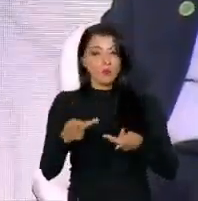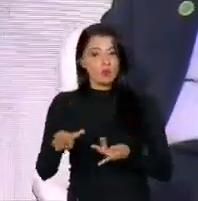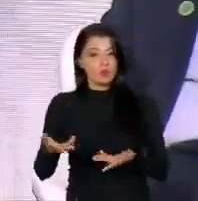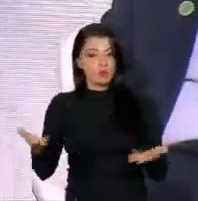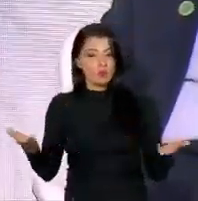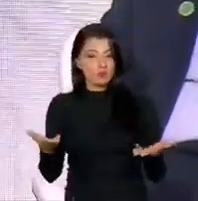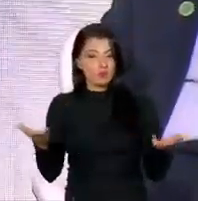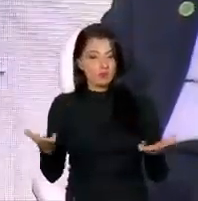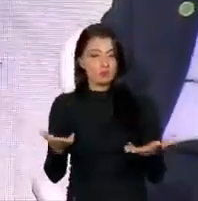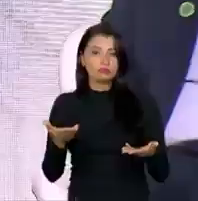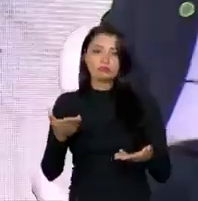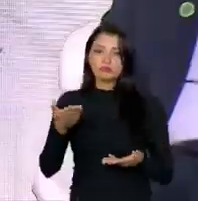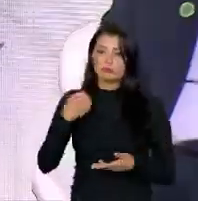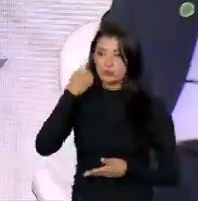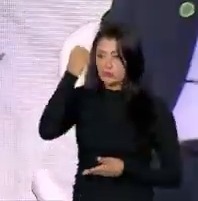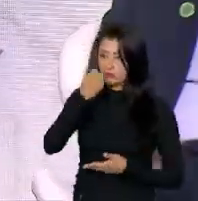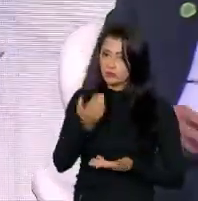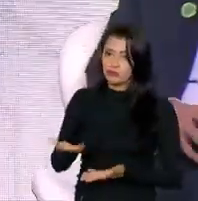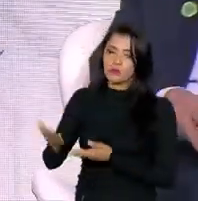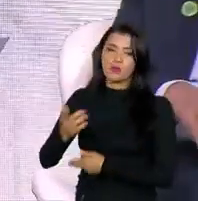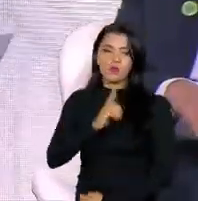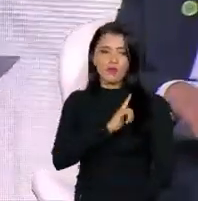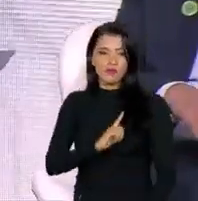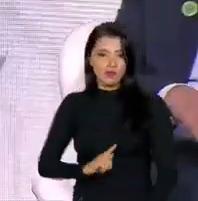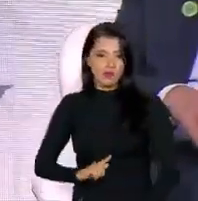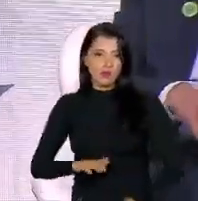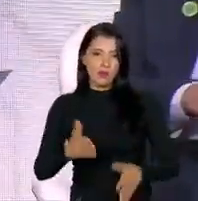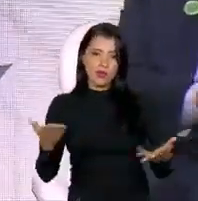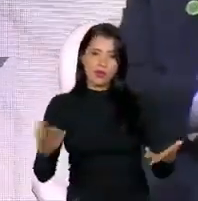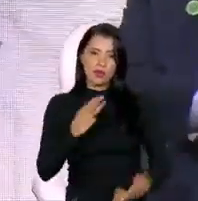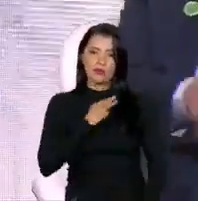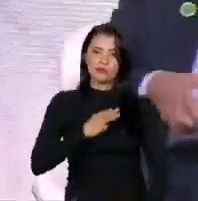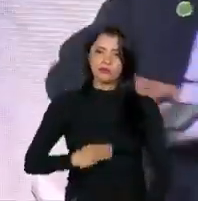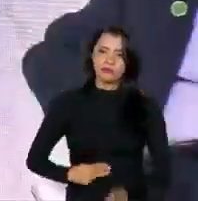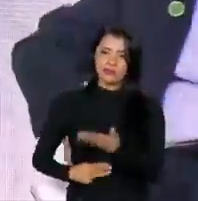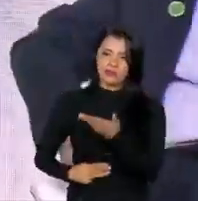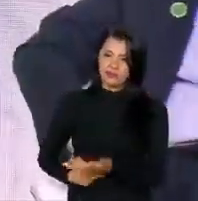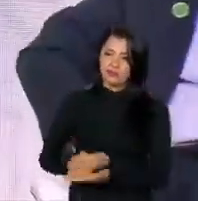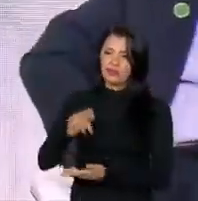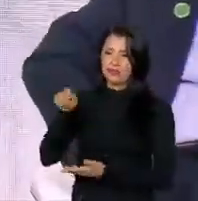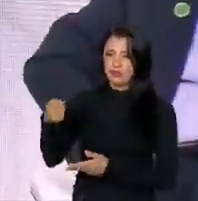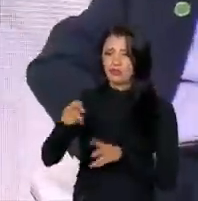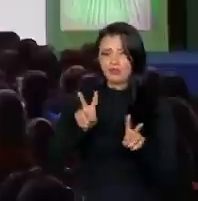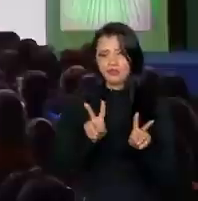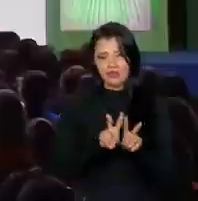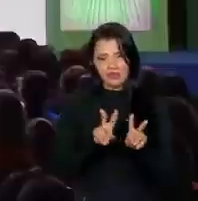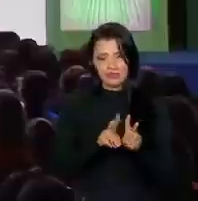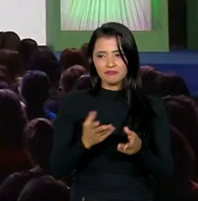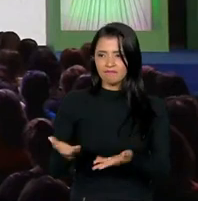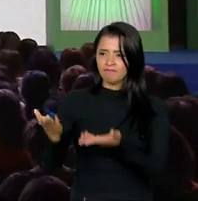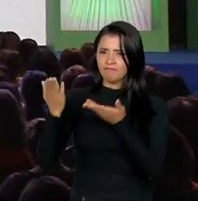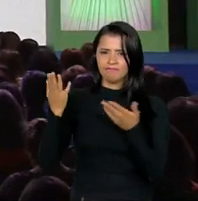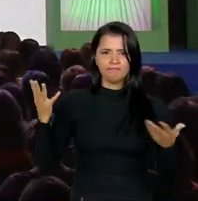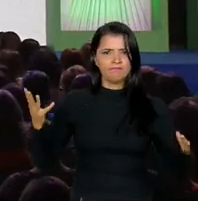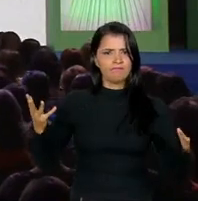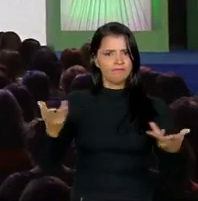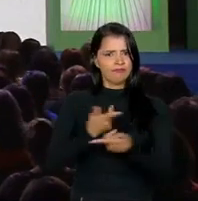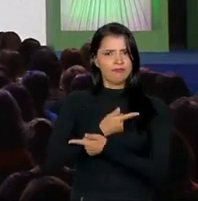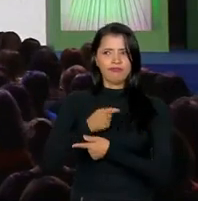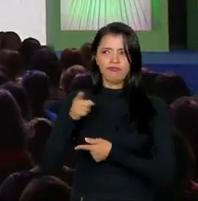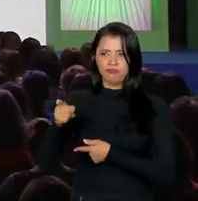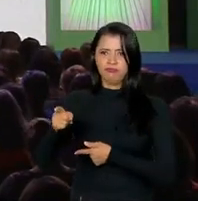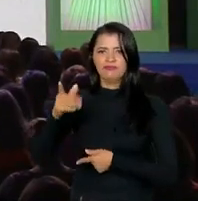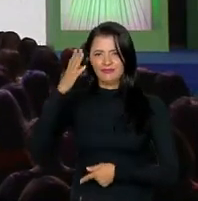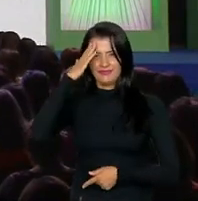agora... senador, governador e agora ministro, Wellington Dias, que é um craque aí, eu tenho certeza